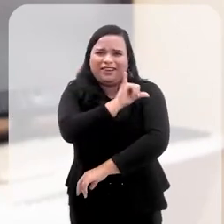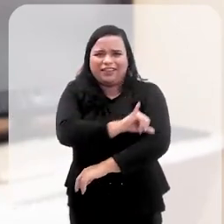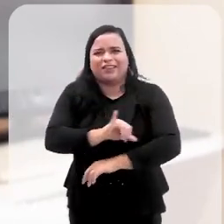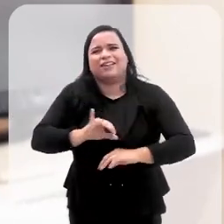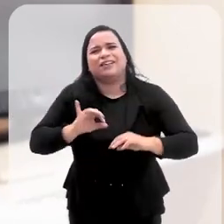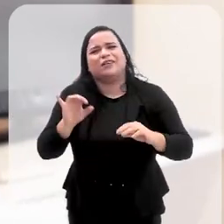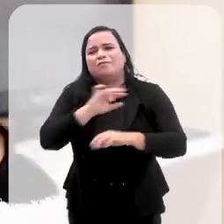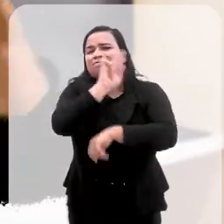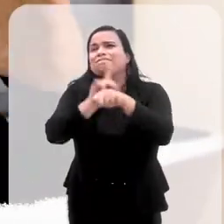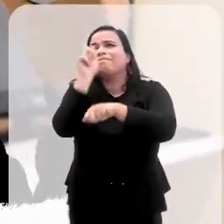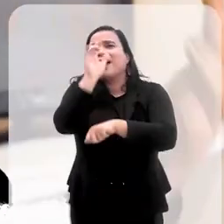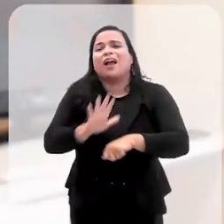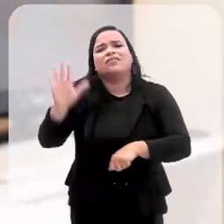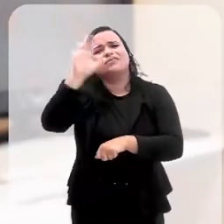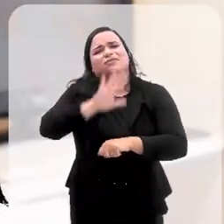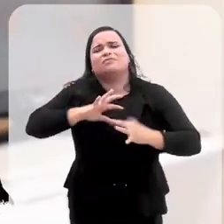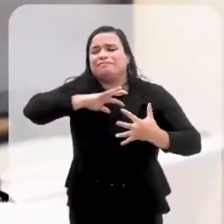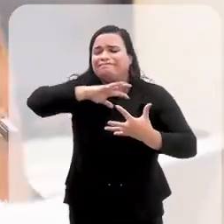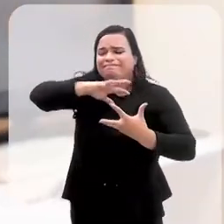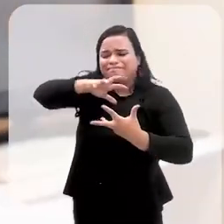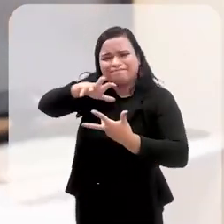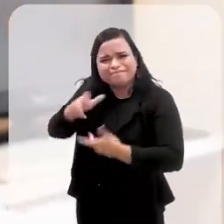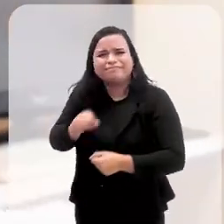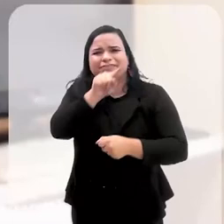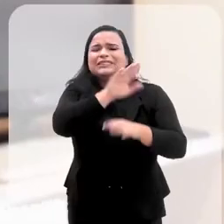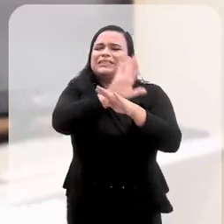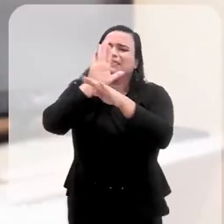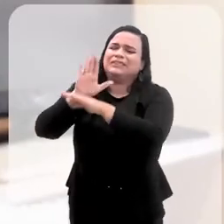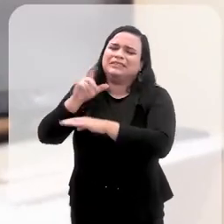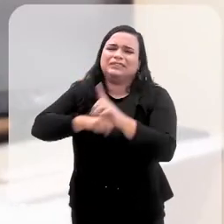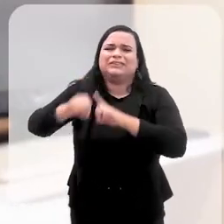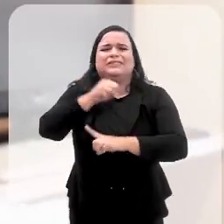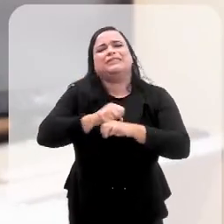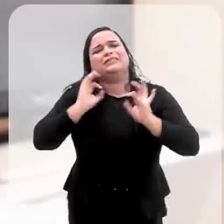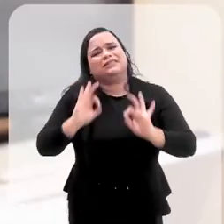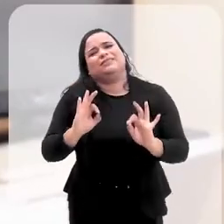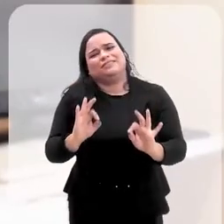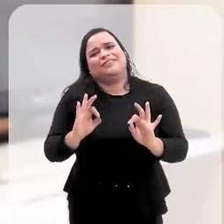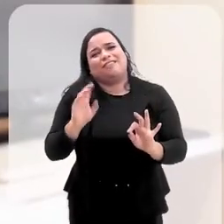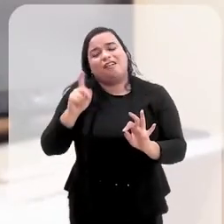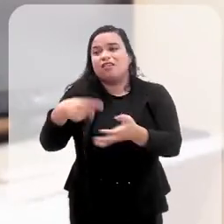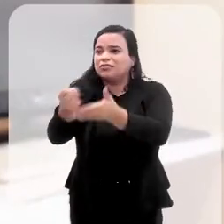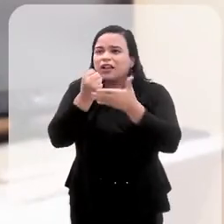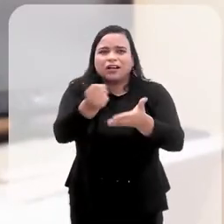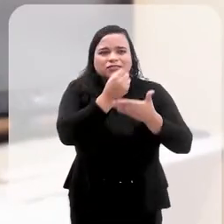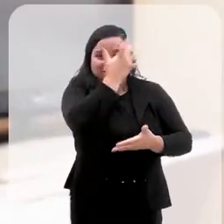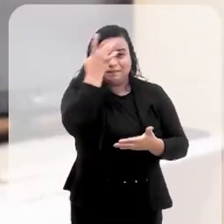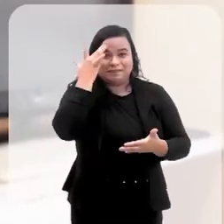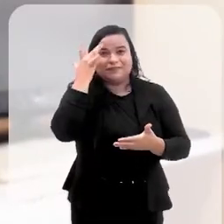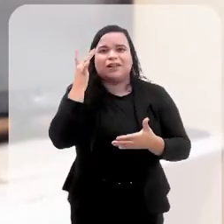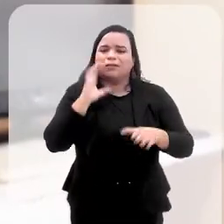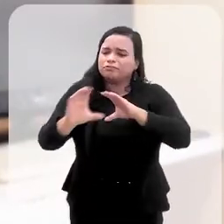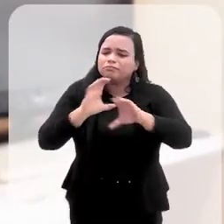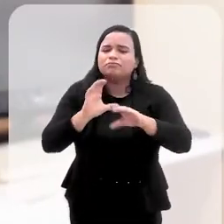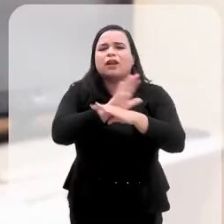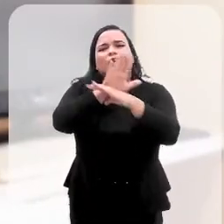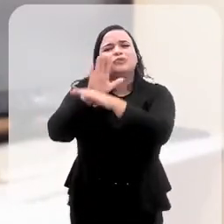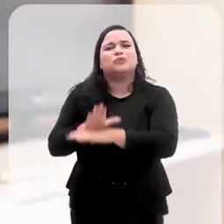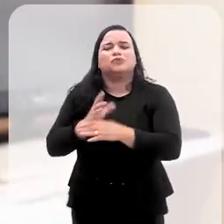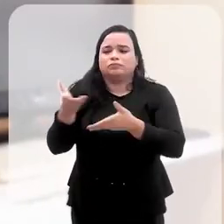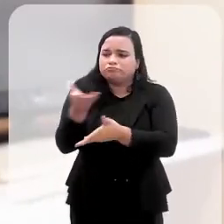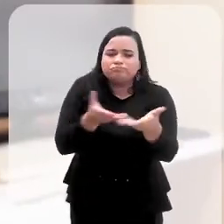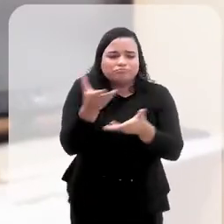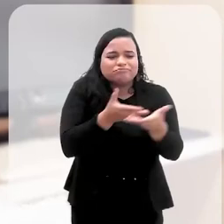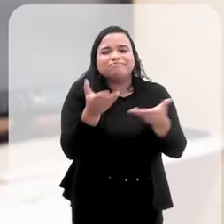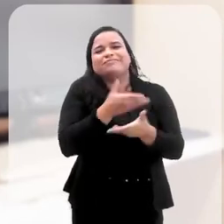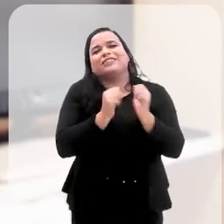Rio de Janeiro, do país, do mundo. Porque é isso, é trazer as pessoas para a comunicação,